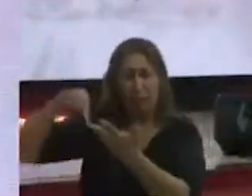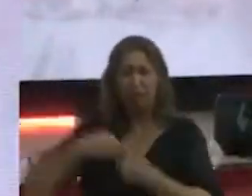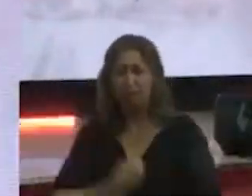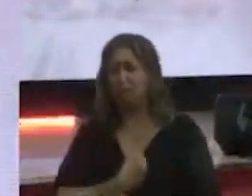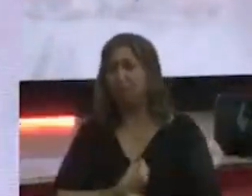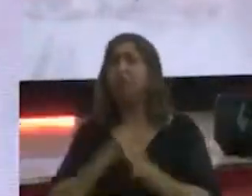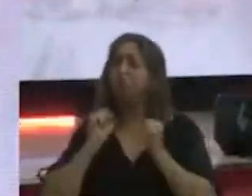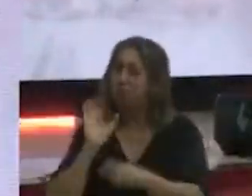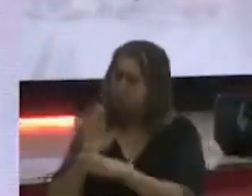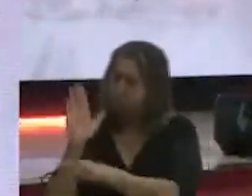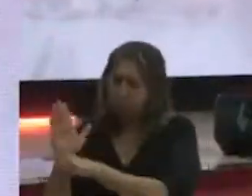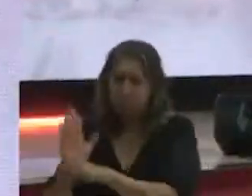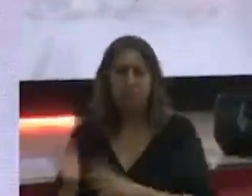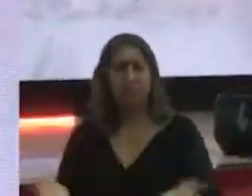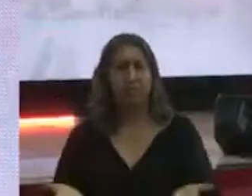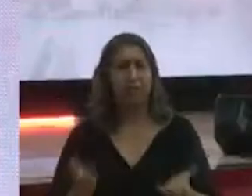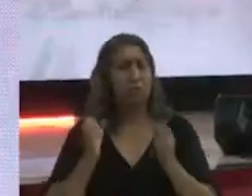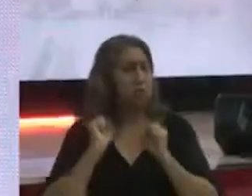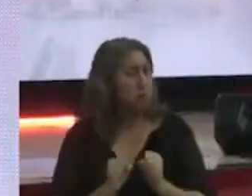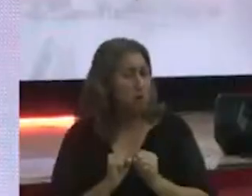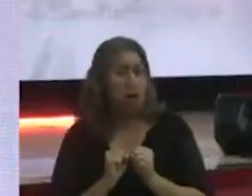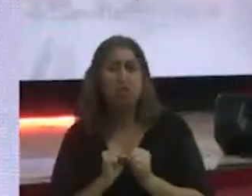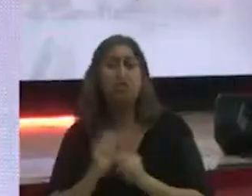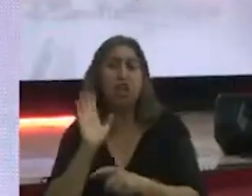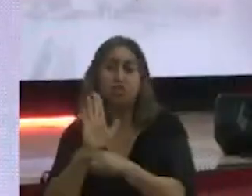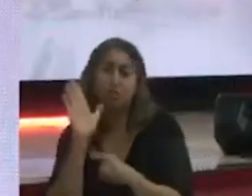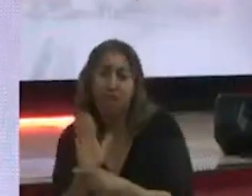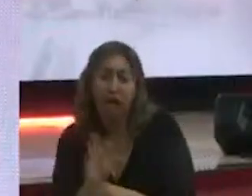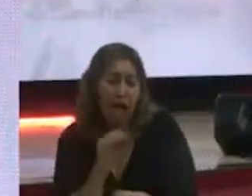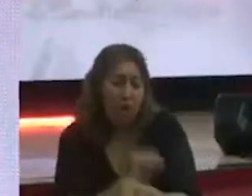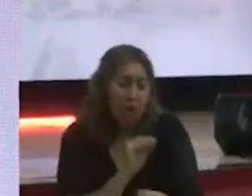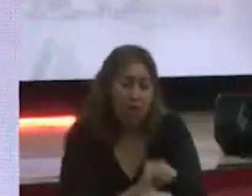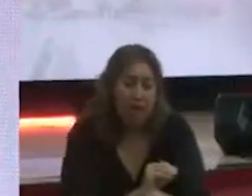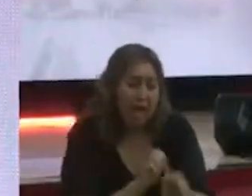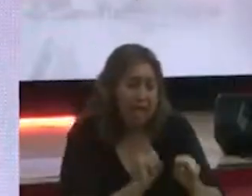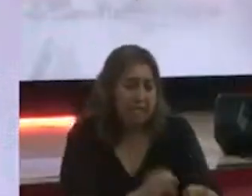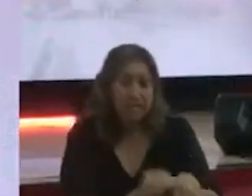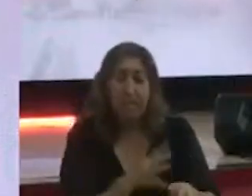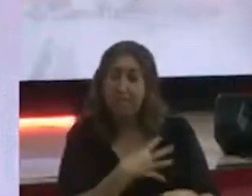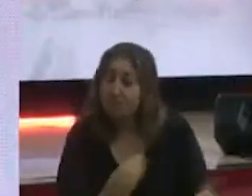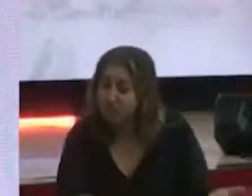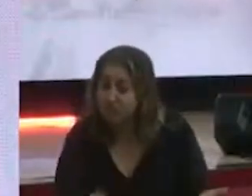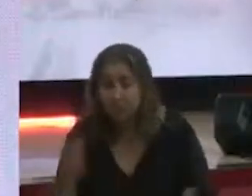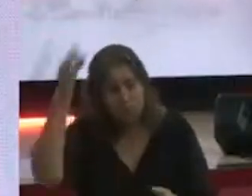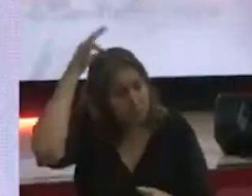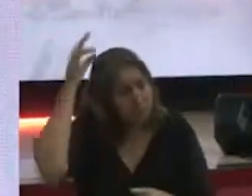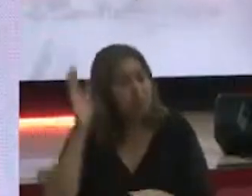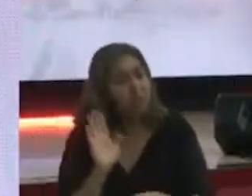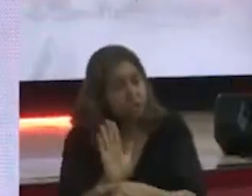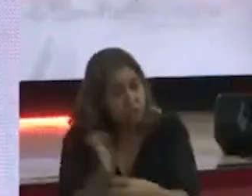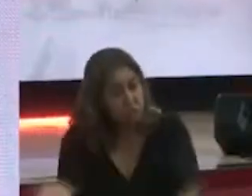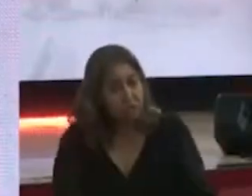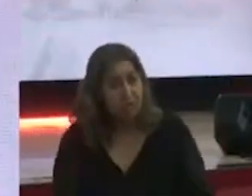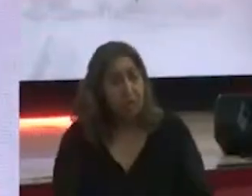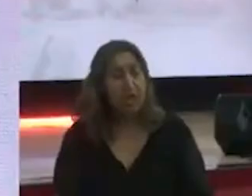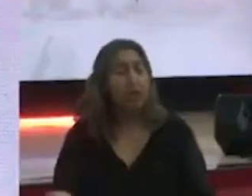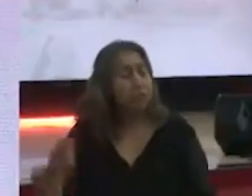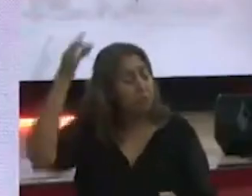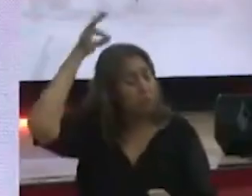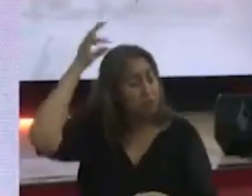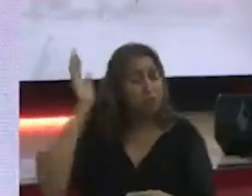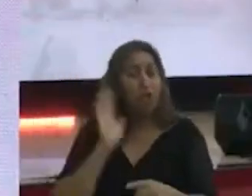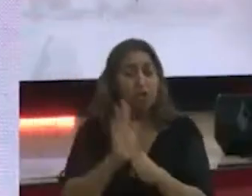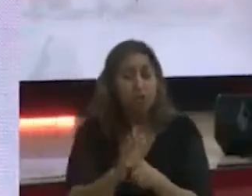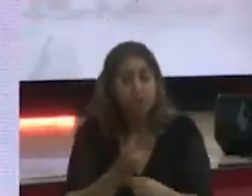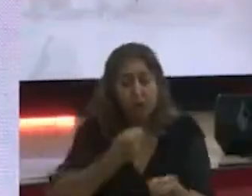santo pode te ajudar na criação do seu filho o espírito santo pode te ajudar a você lidar com a sua vida